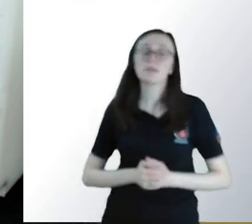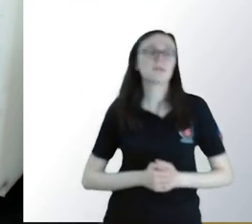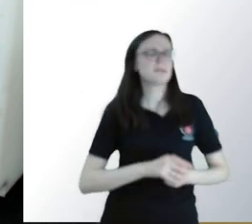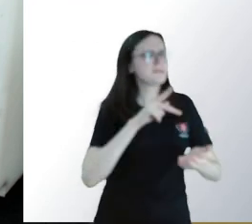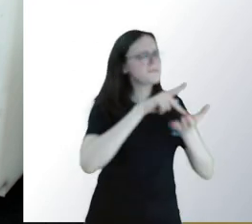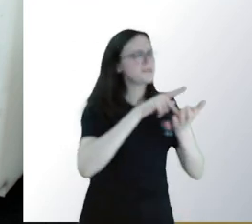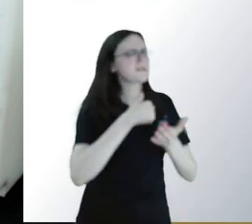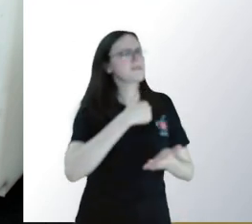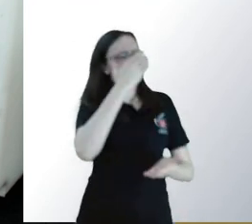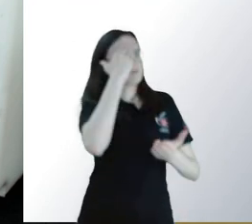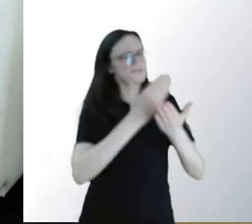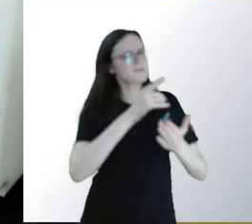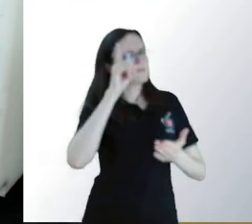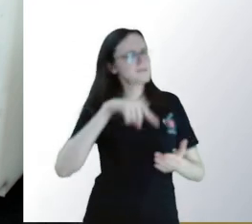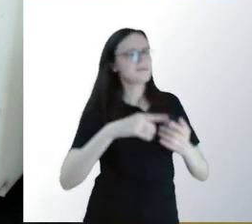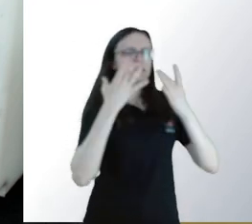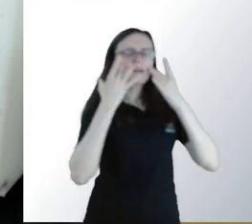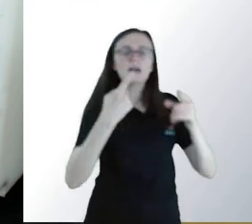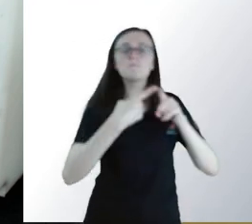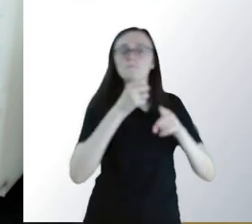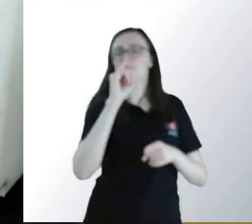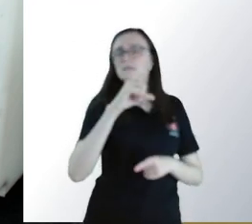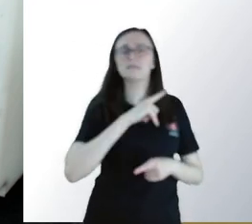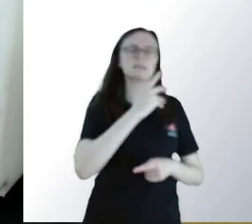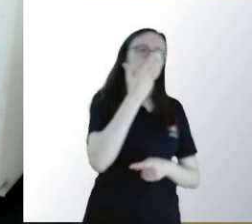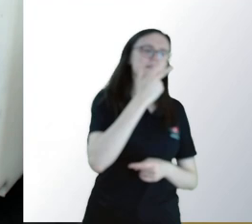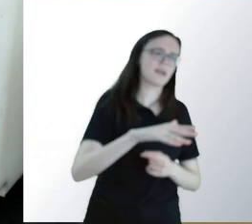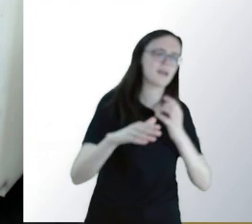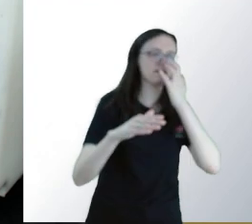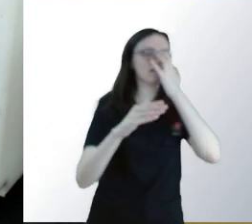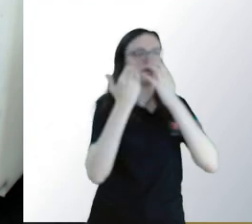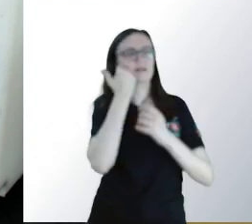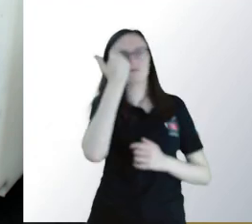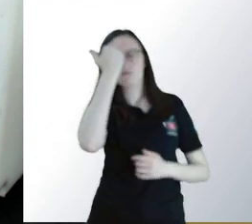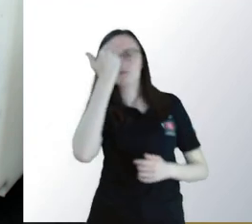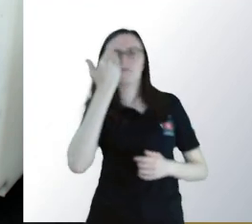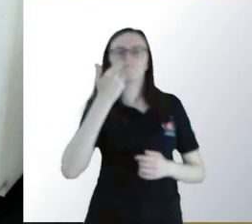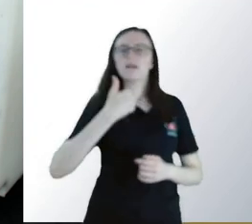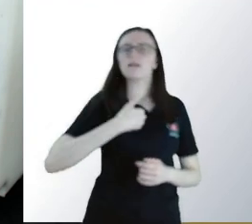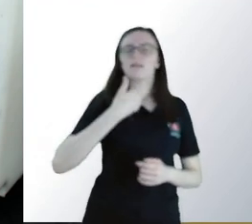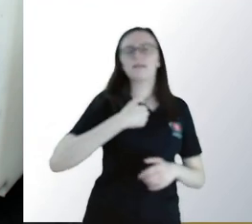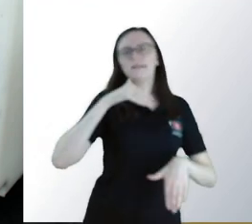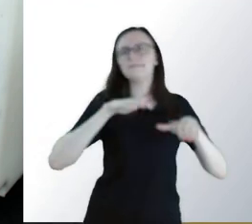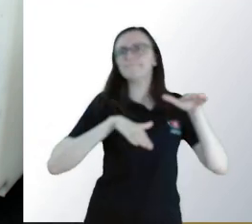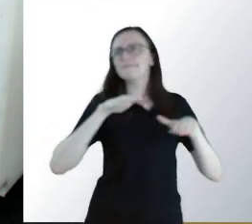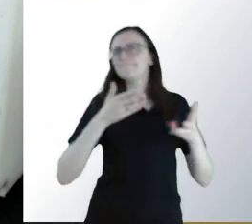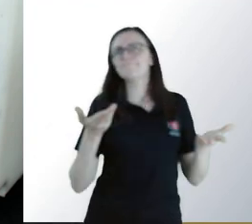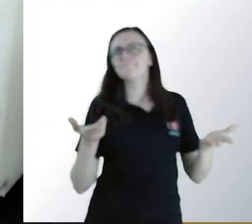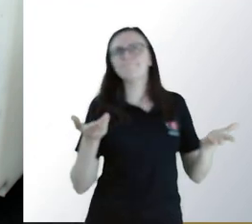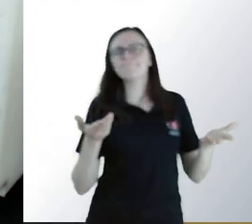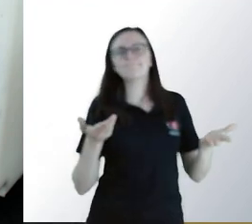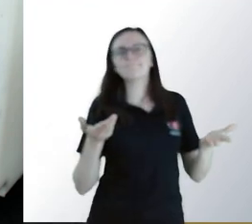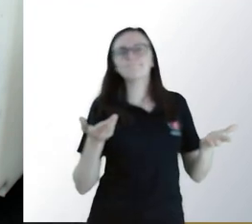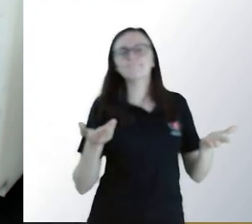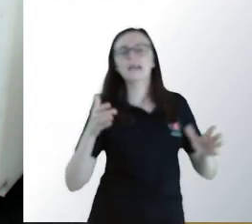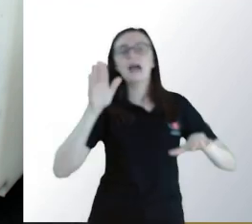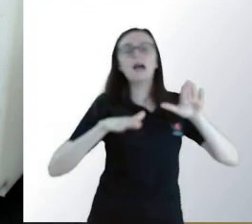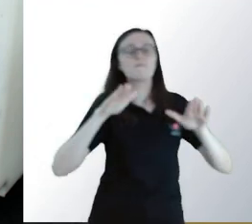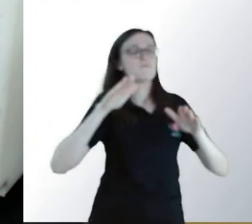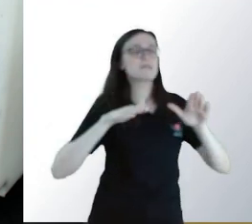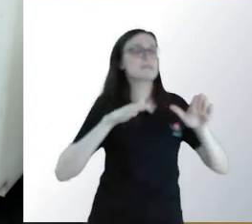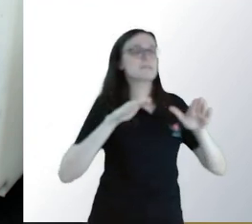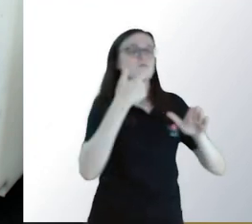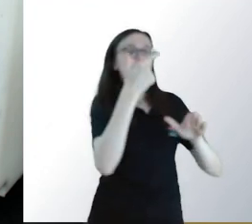ponto de atenção, porque se tem uma criança ou um adolescente, né, numa idade que talvez não demonstrasse,